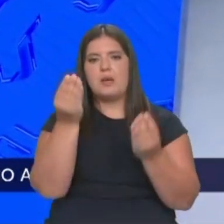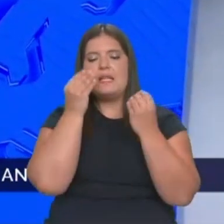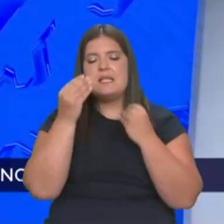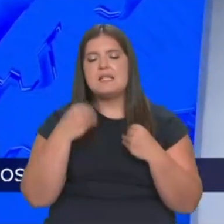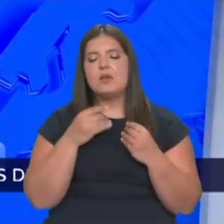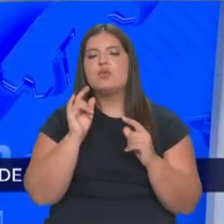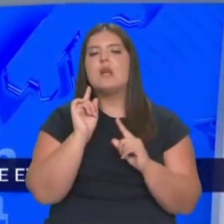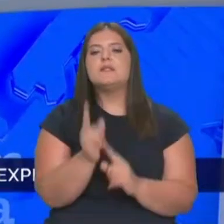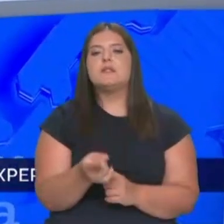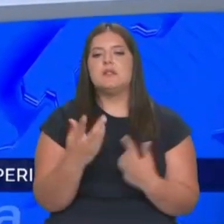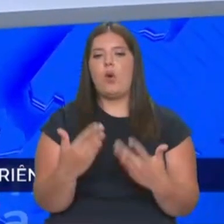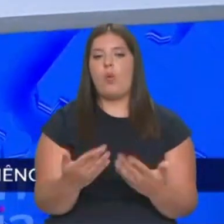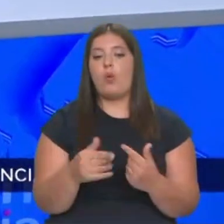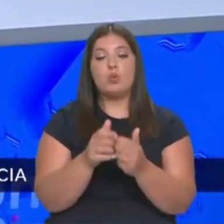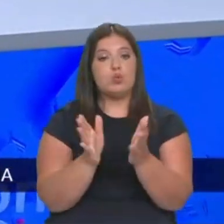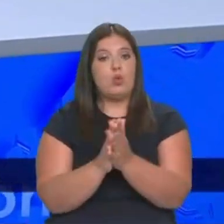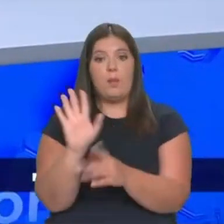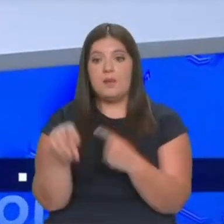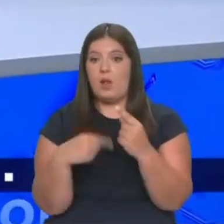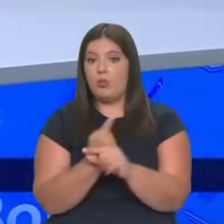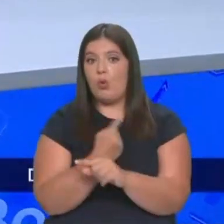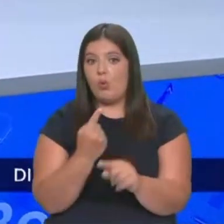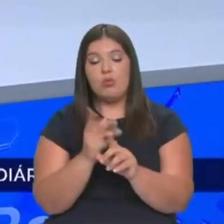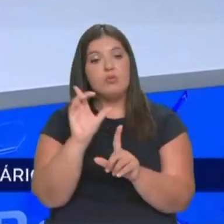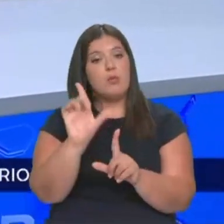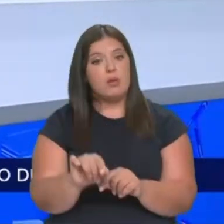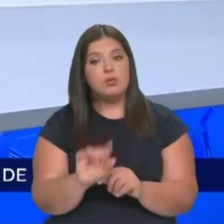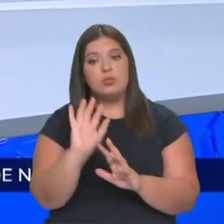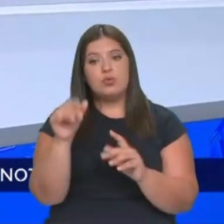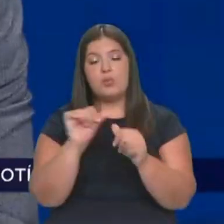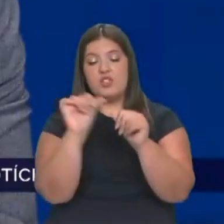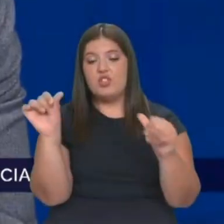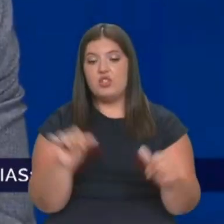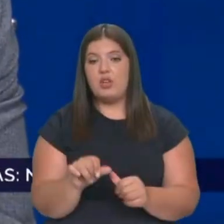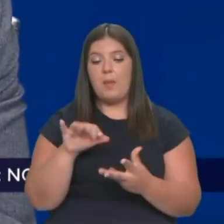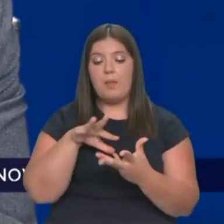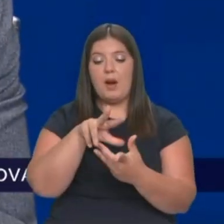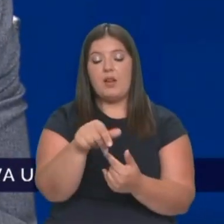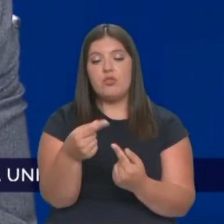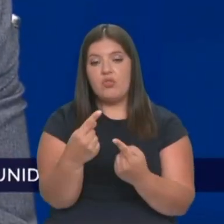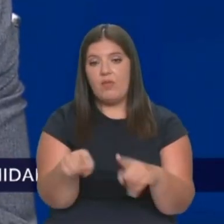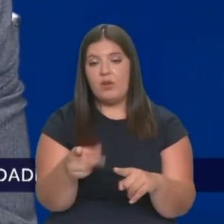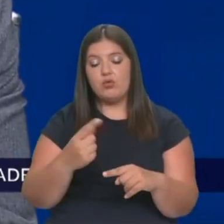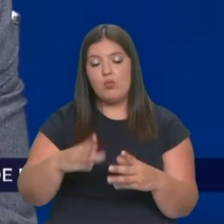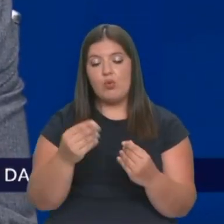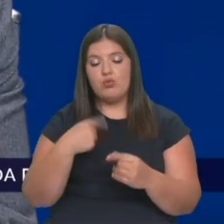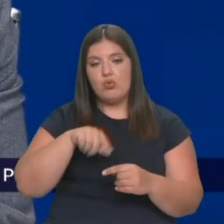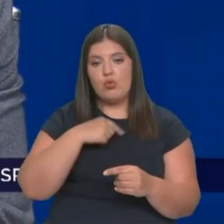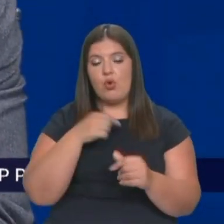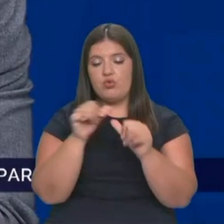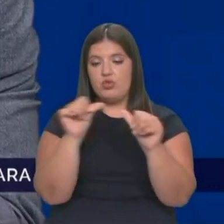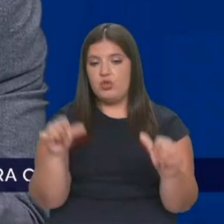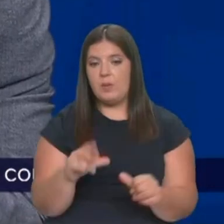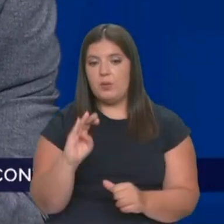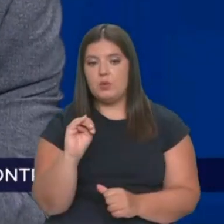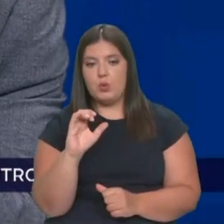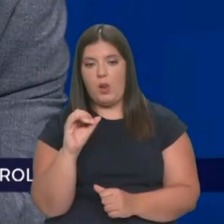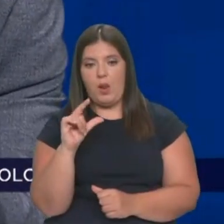desta vez? Tudo e mais alguma coisa, e até sobre sistemas planetários muito diferentes do nosso sistema solar. Nós já